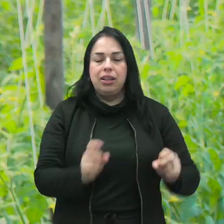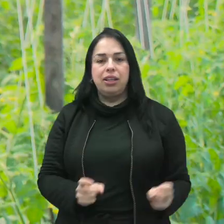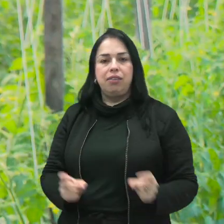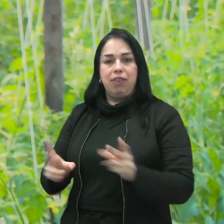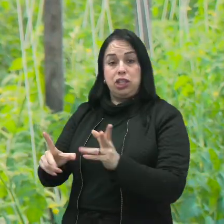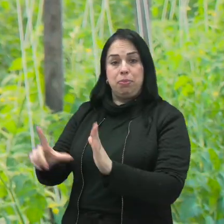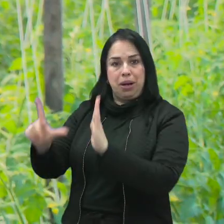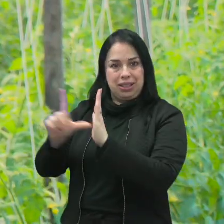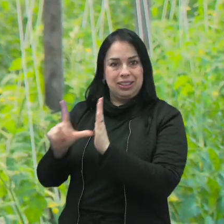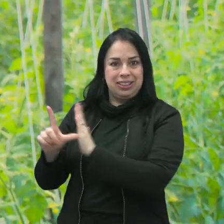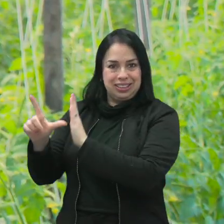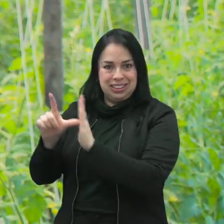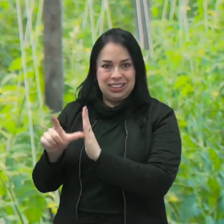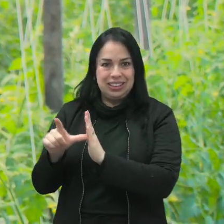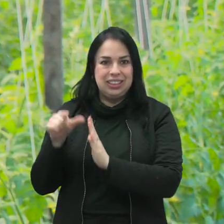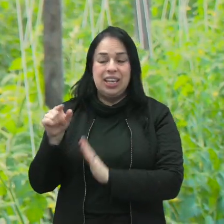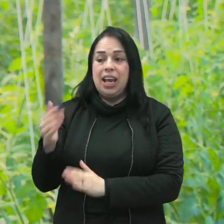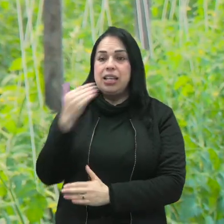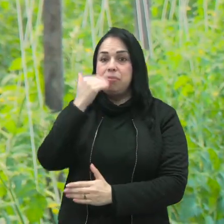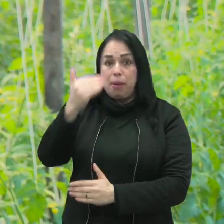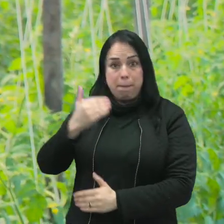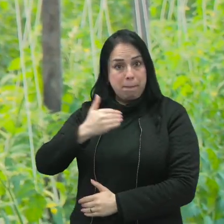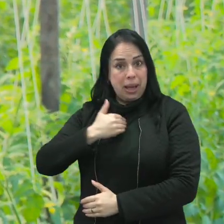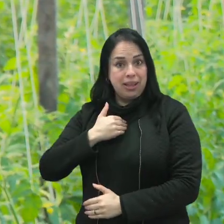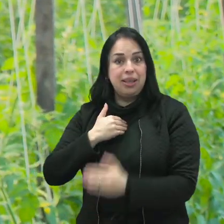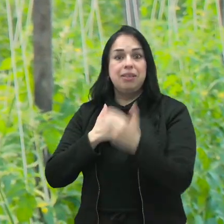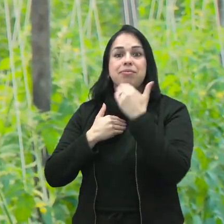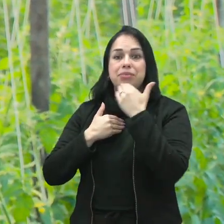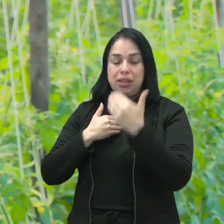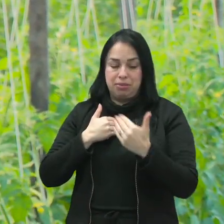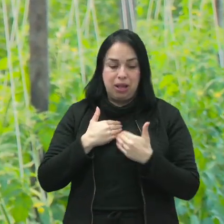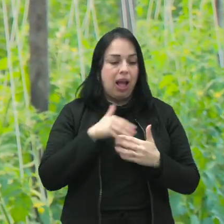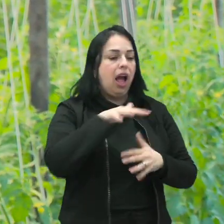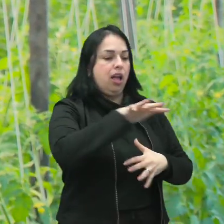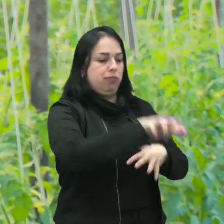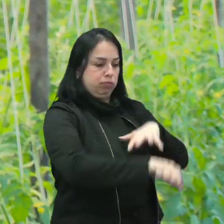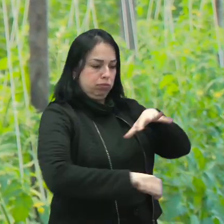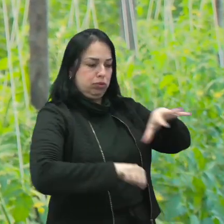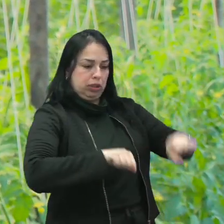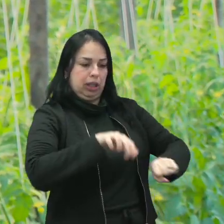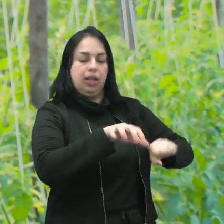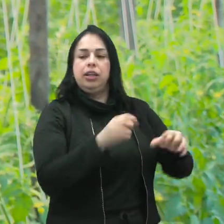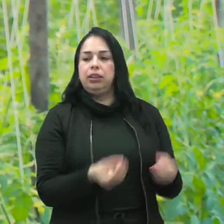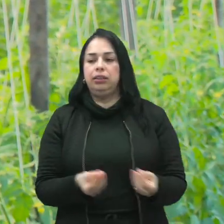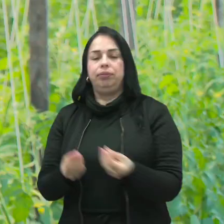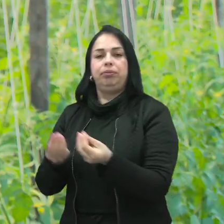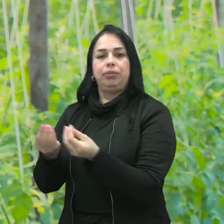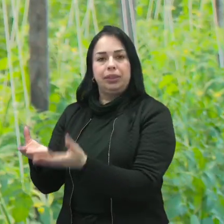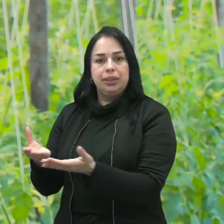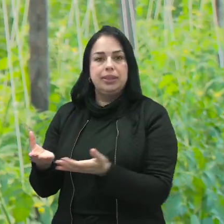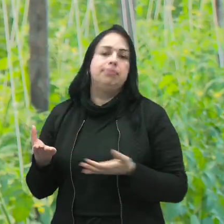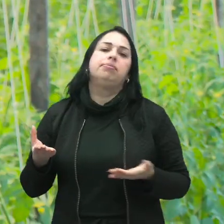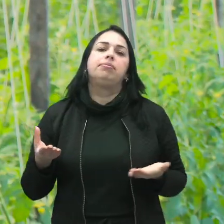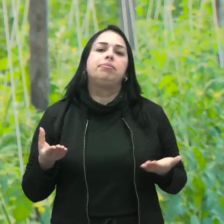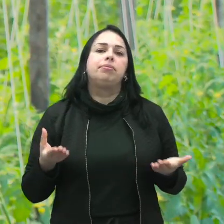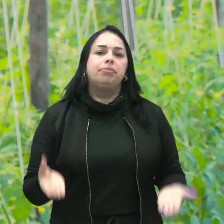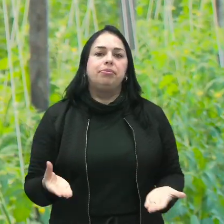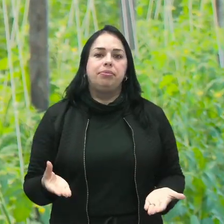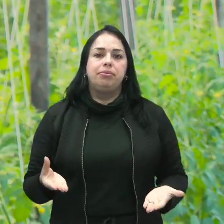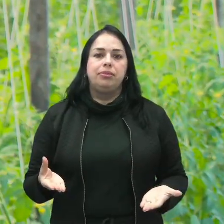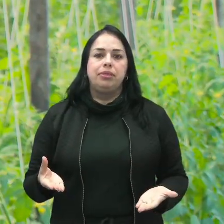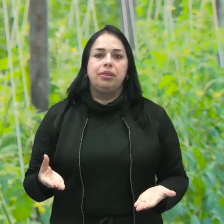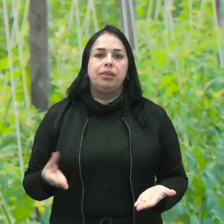dia no estabelecimento. Conforme eles fazem pedido, eu colho e entrego. E